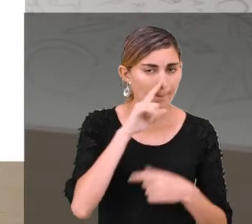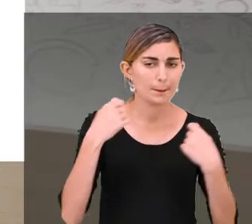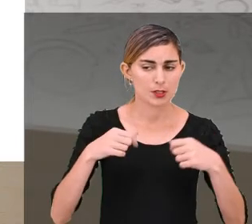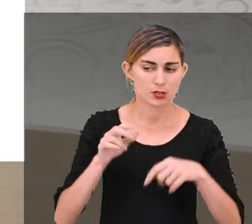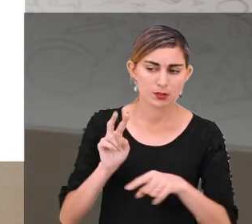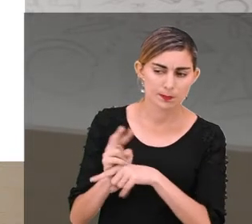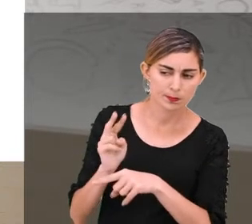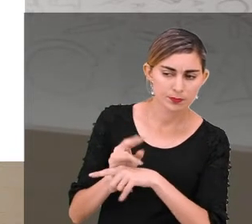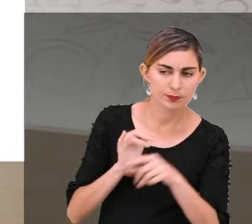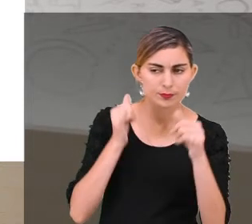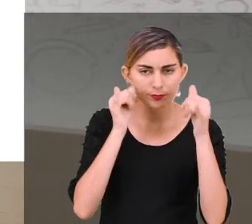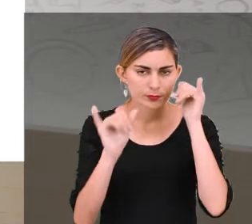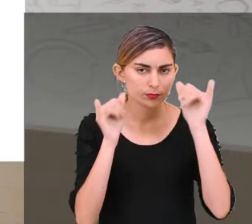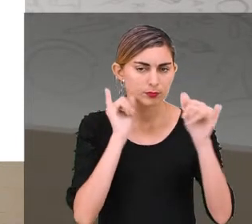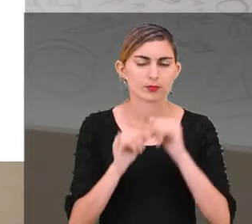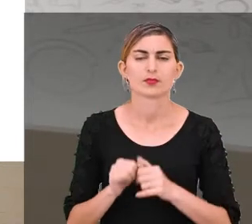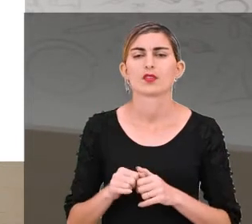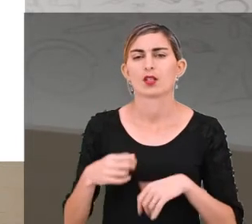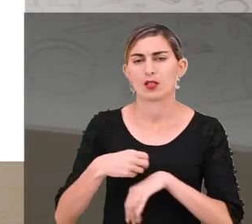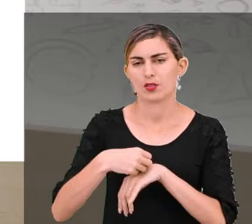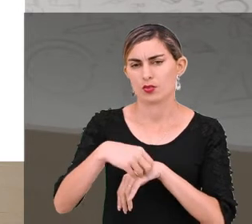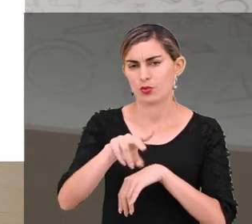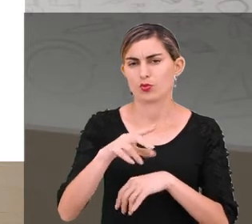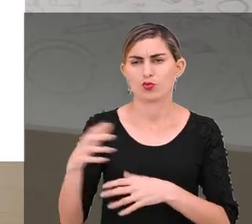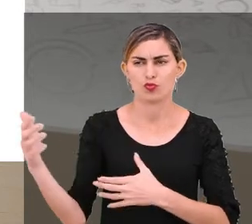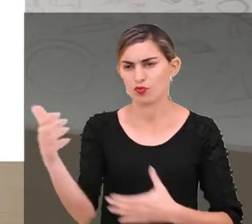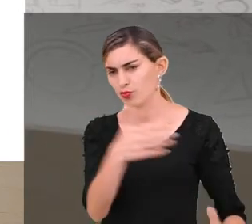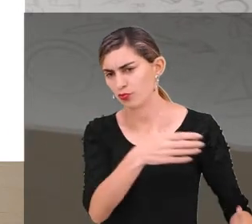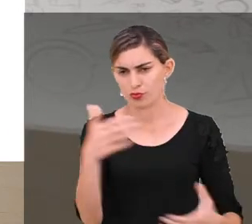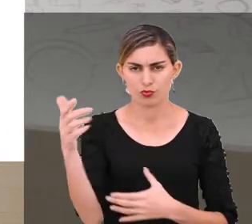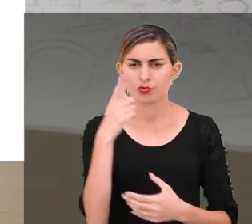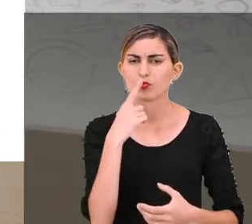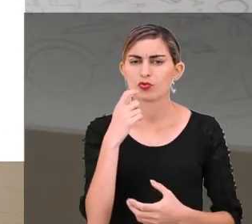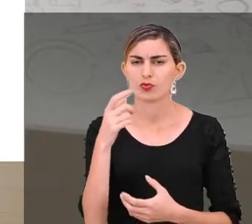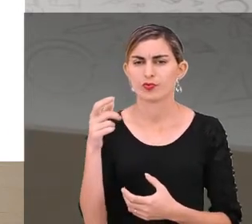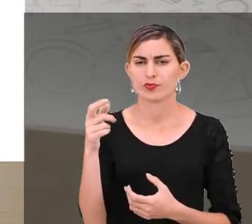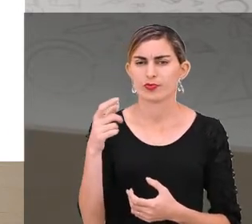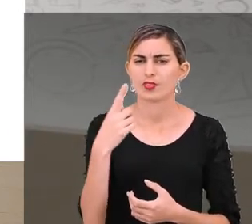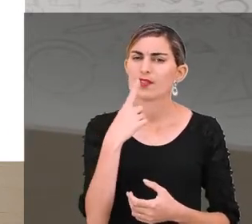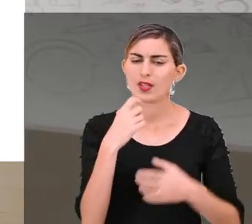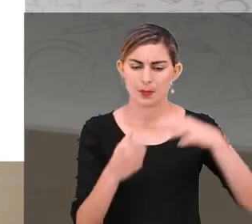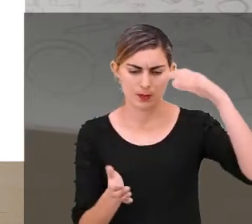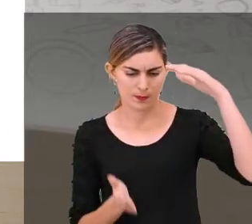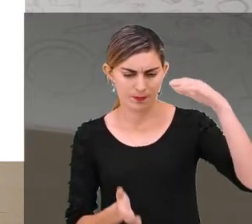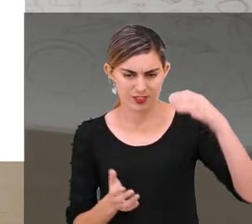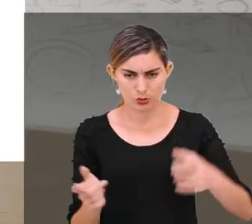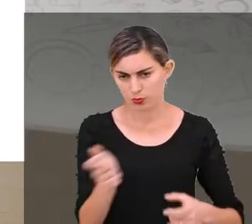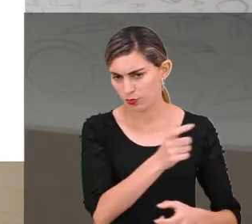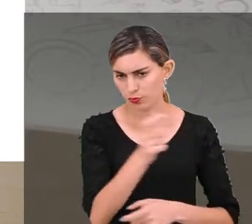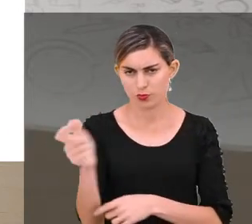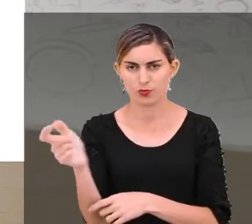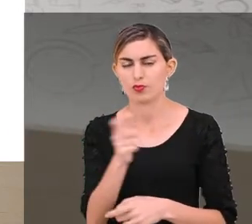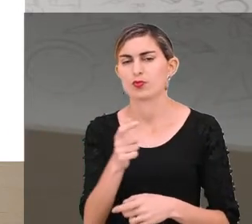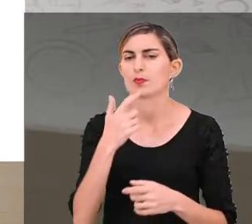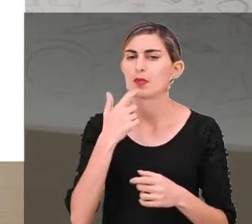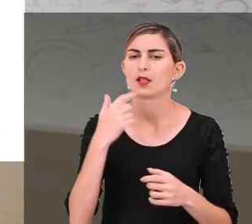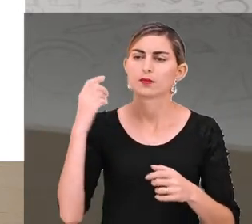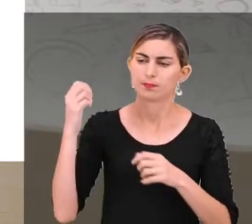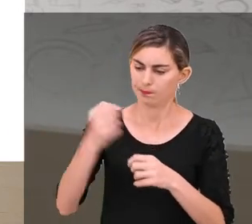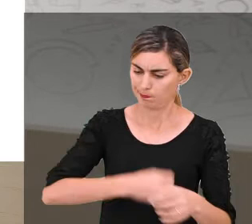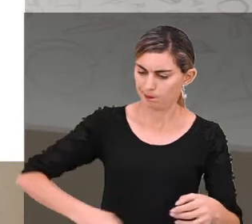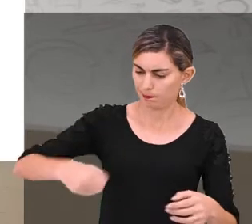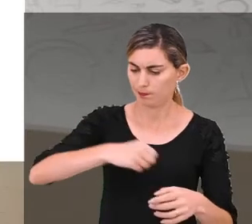e as medidas de controle. Disponibilizar o extintor de incêndio tipo AB nas proximidades da